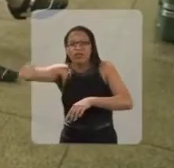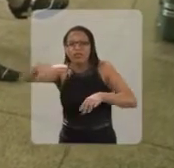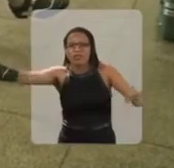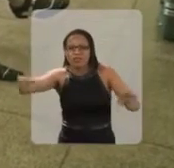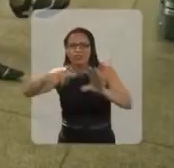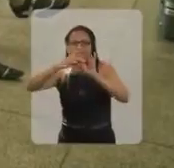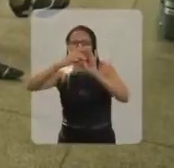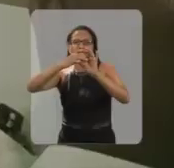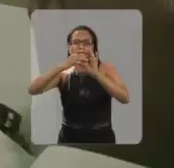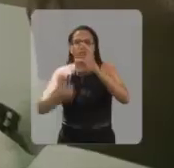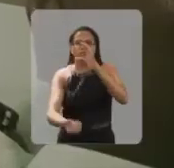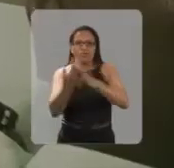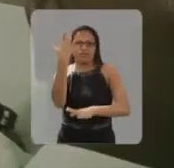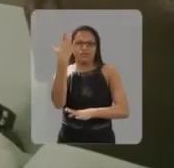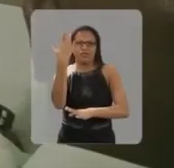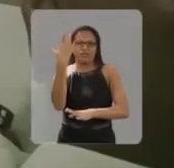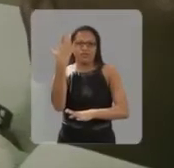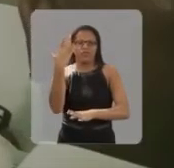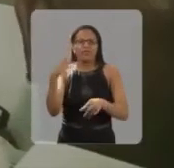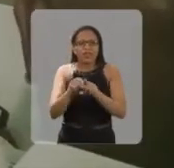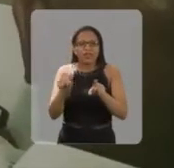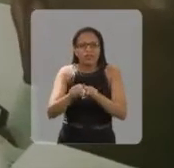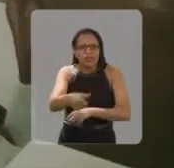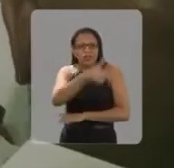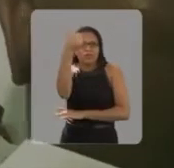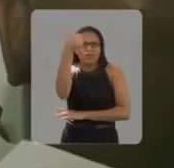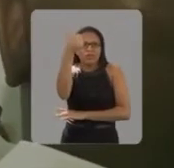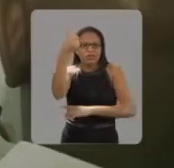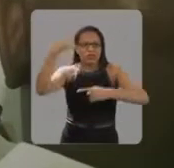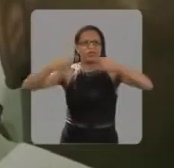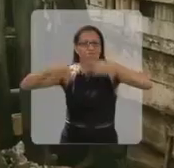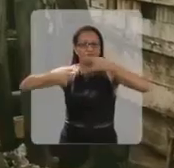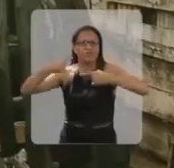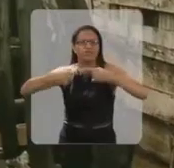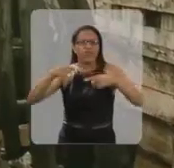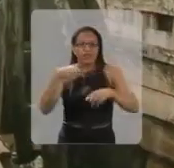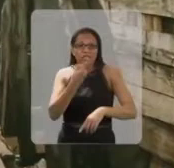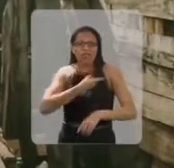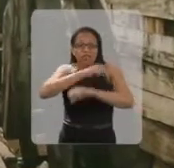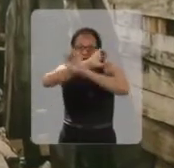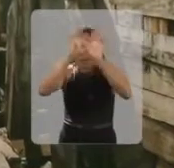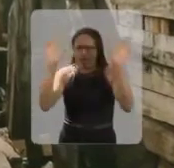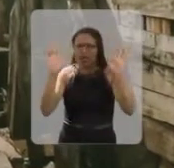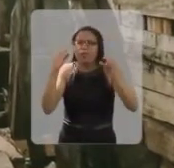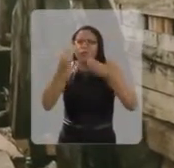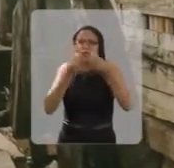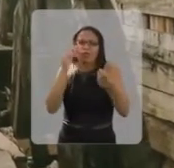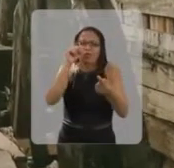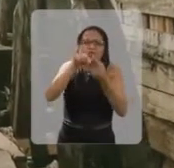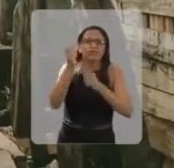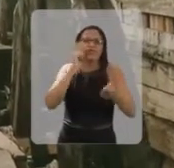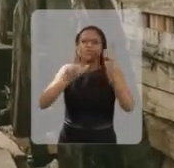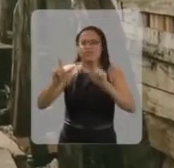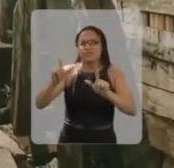sua implementação. O primeiro passo é a definição clara pela comunidade dos objetivos que pretende alcançar